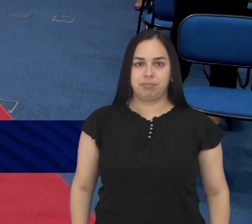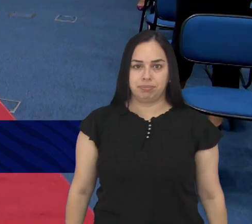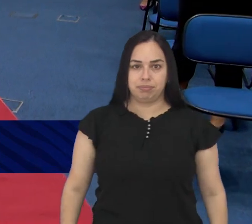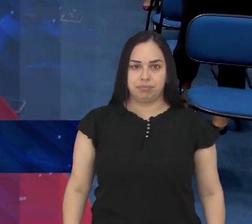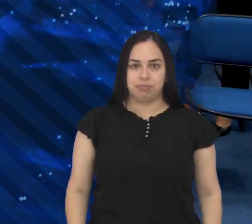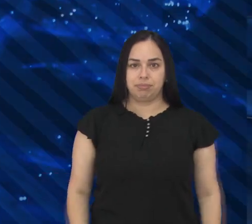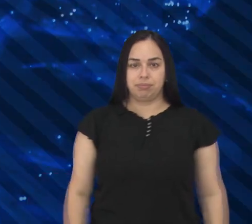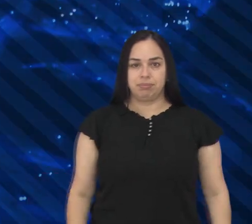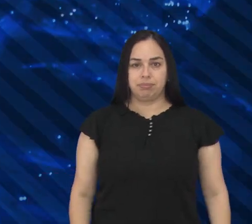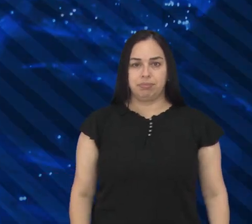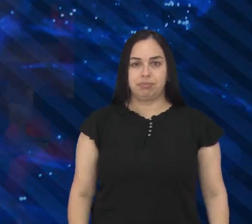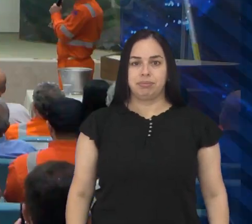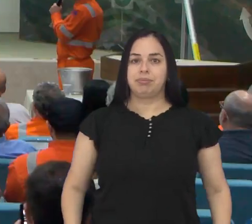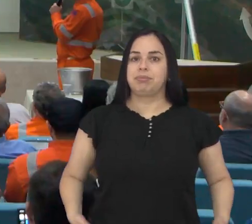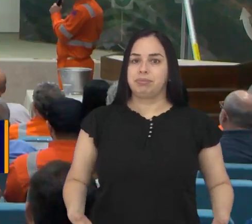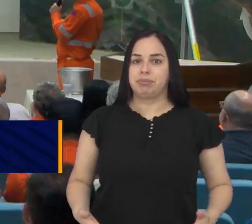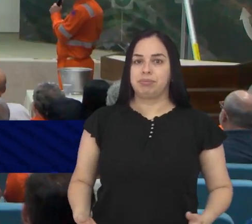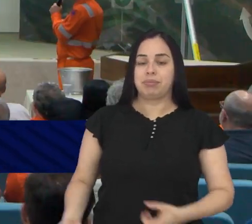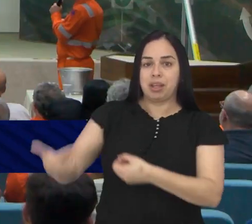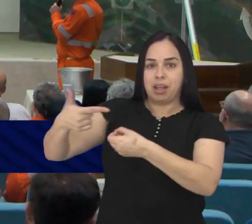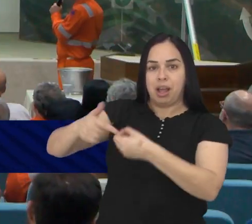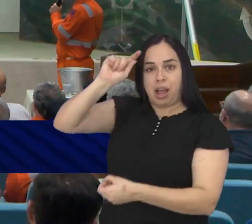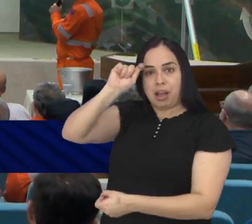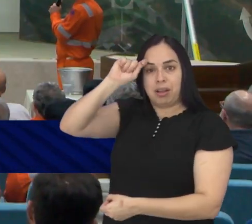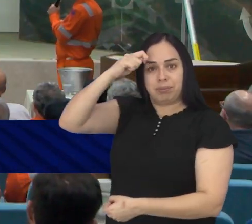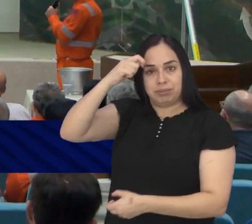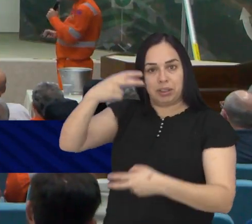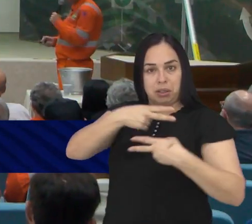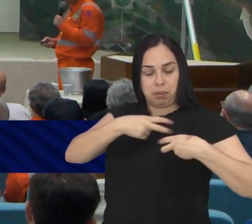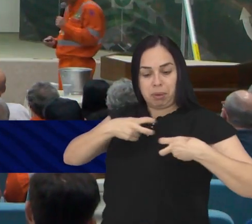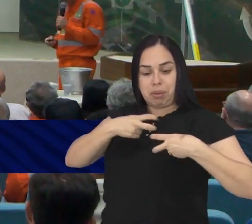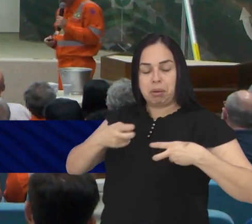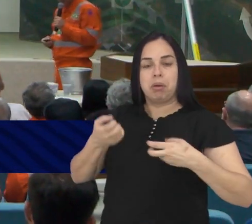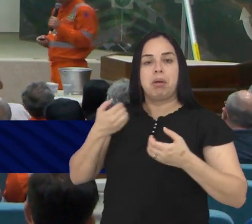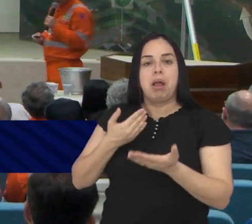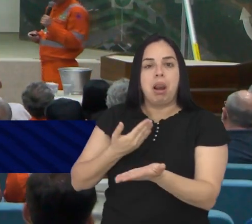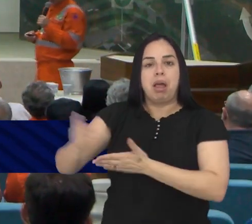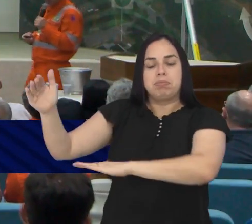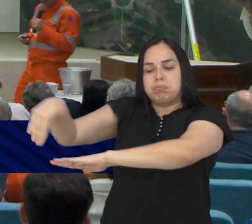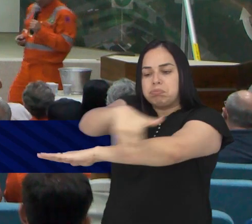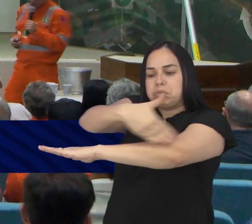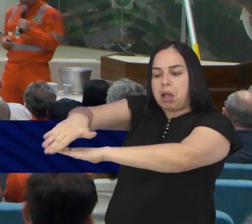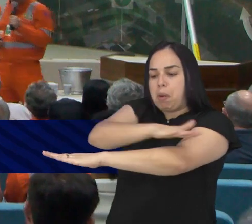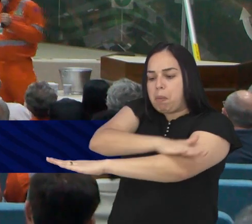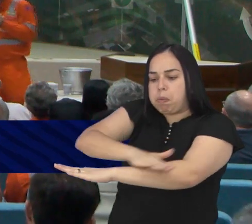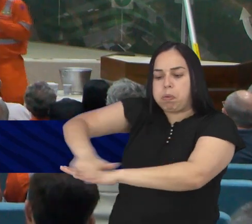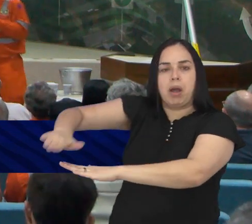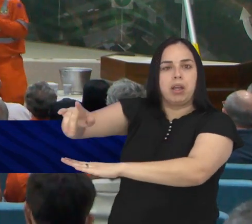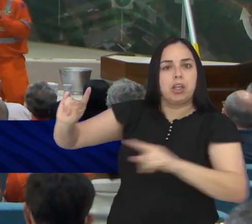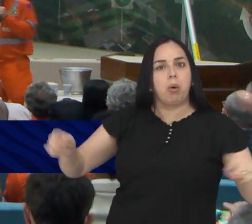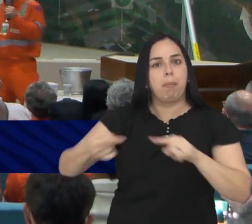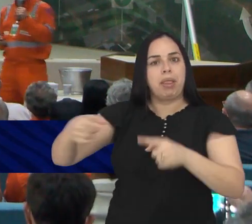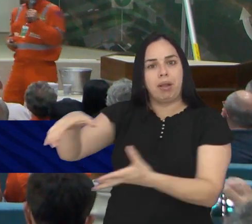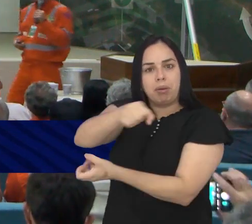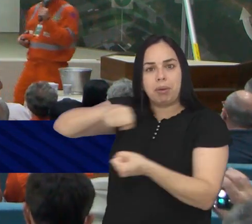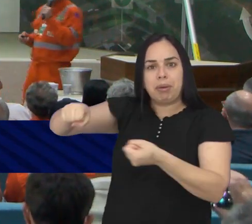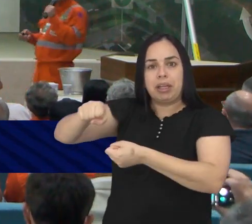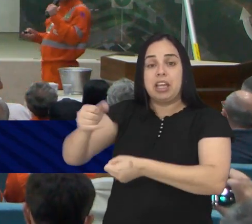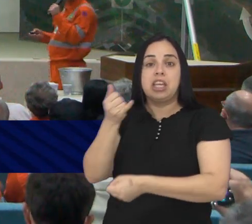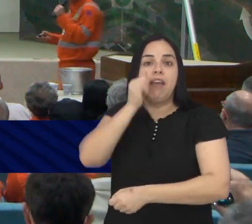de queimaduras. Revap lança asfalto sustentável que emite menos gases poluentes no processo